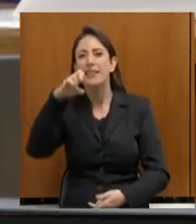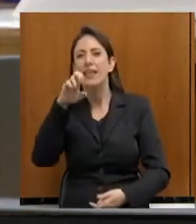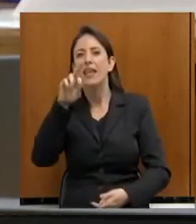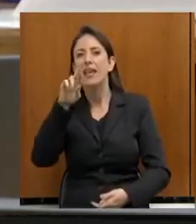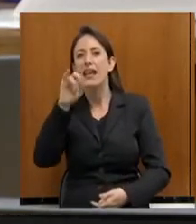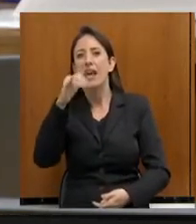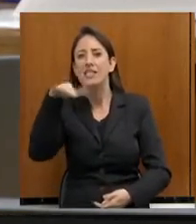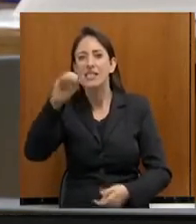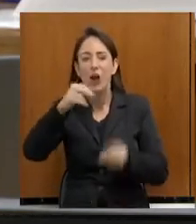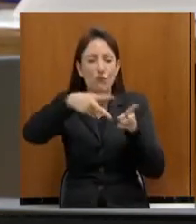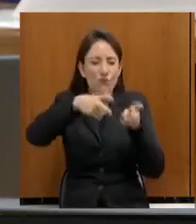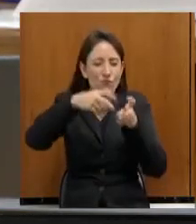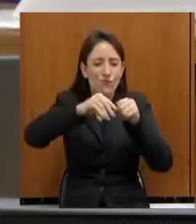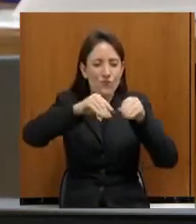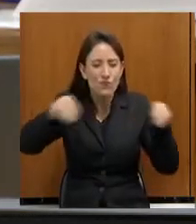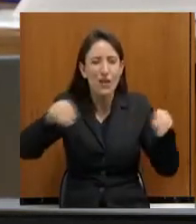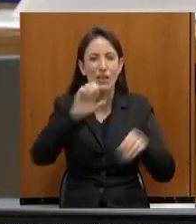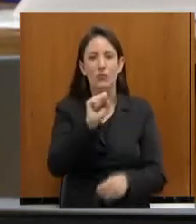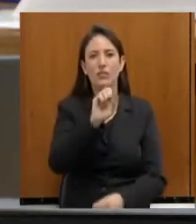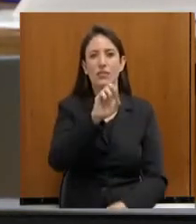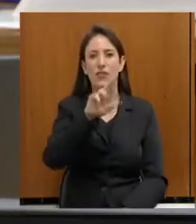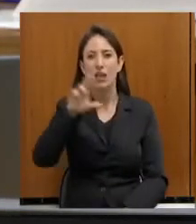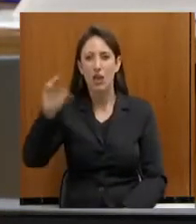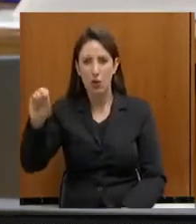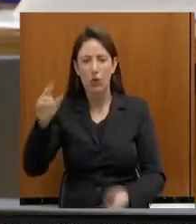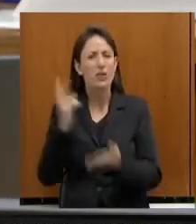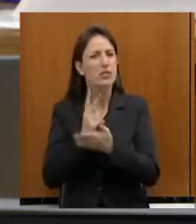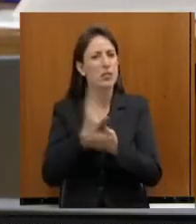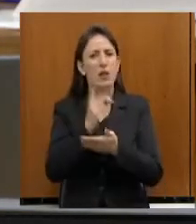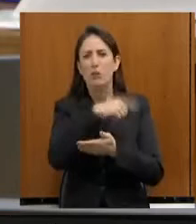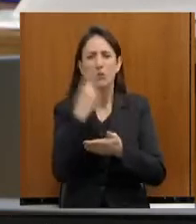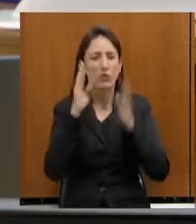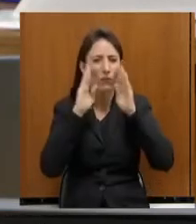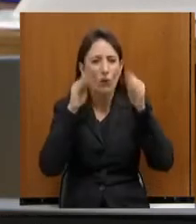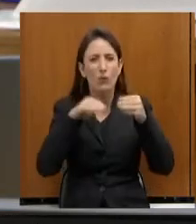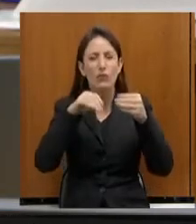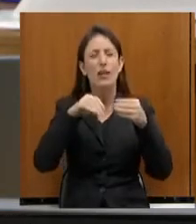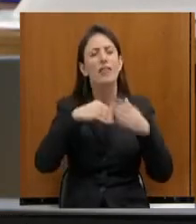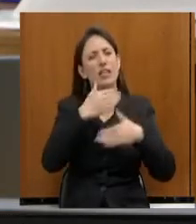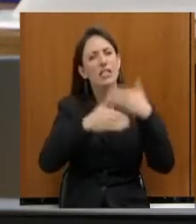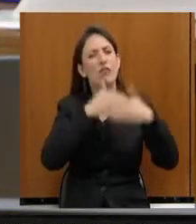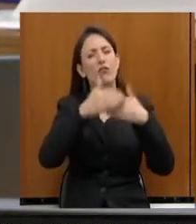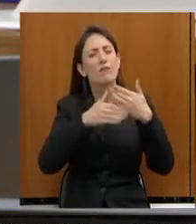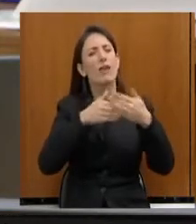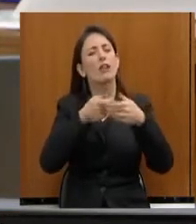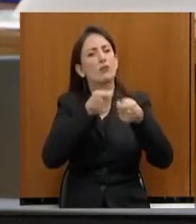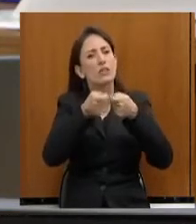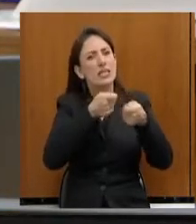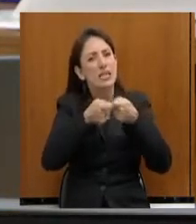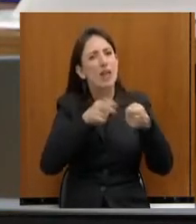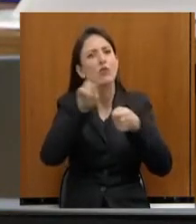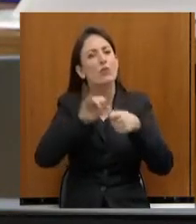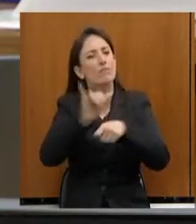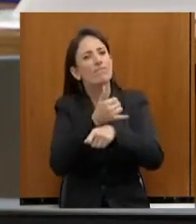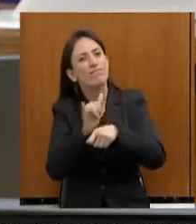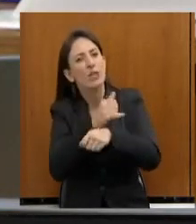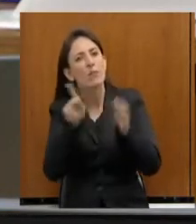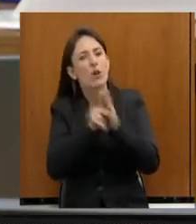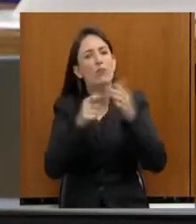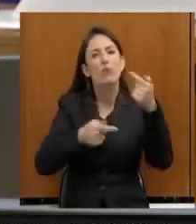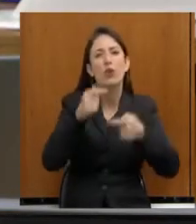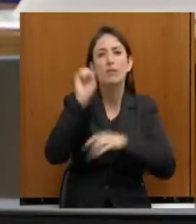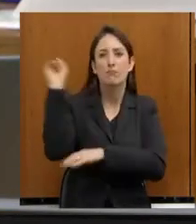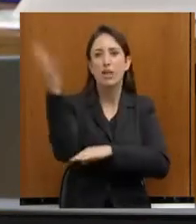secretaria ela preza pelo desenvolvimento sustentável utilizando os instrumentos da política de Meio Ambiente para